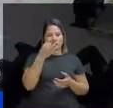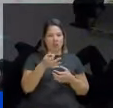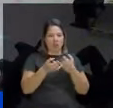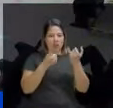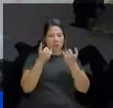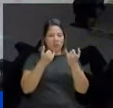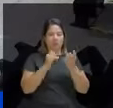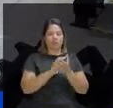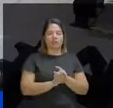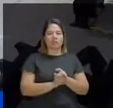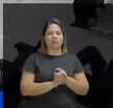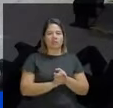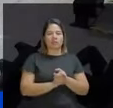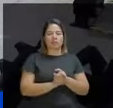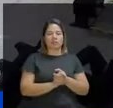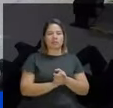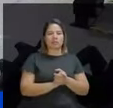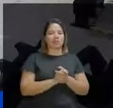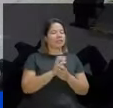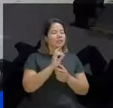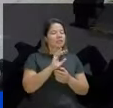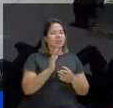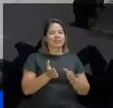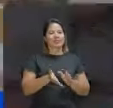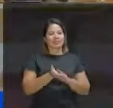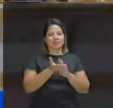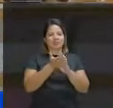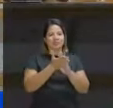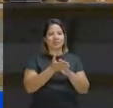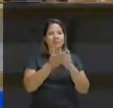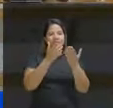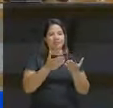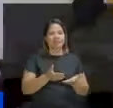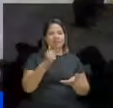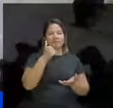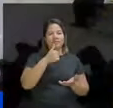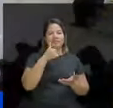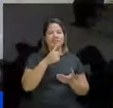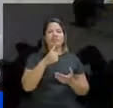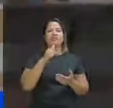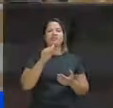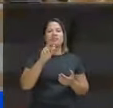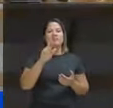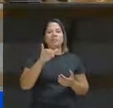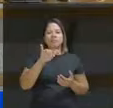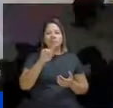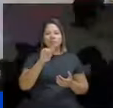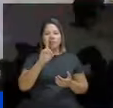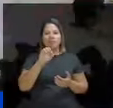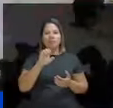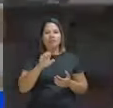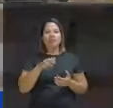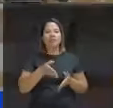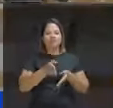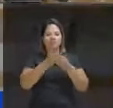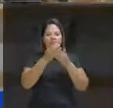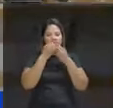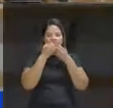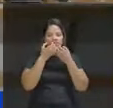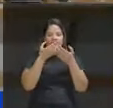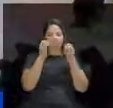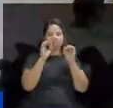Excelência, só aderir a todos os elogios à doutora Ariadne e desejar... Foco na parte central da mesa.